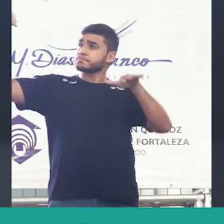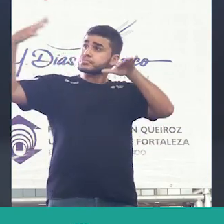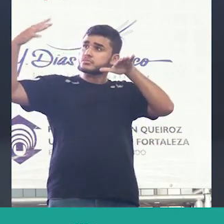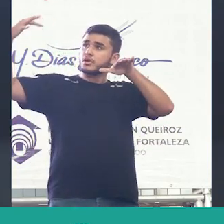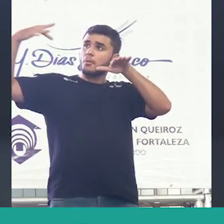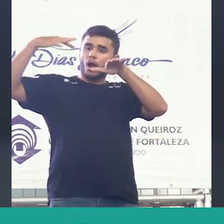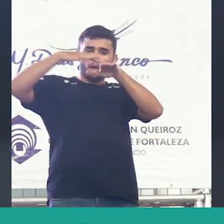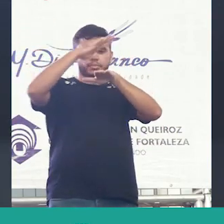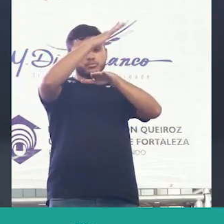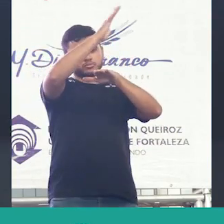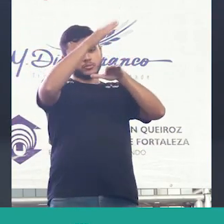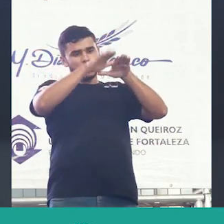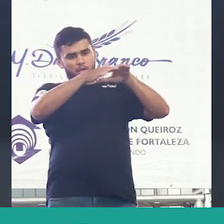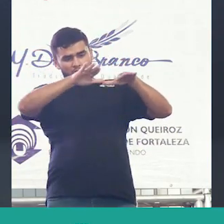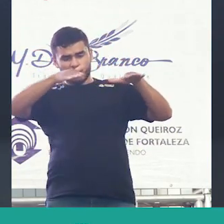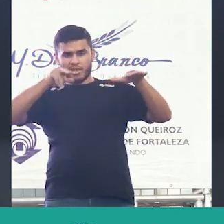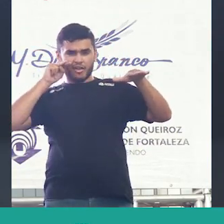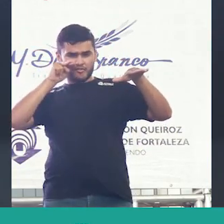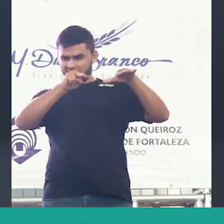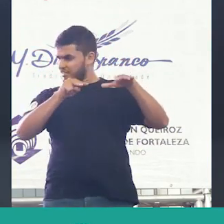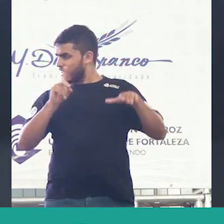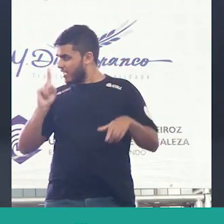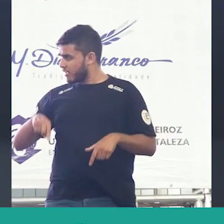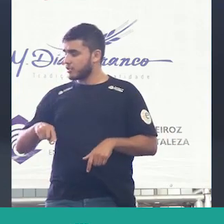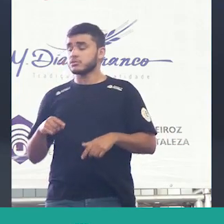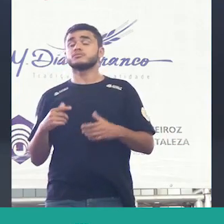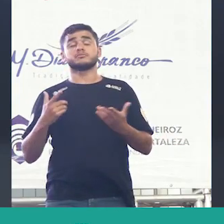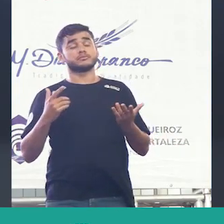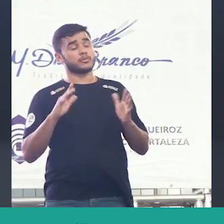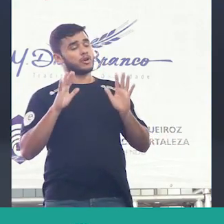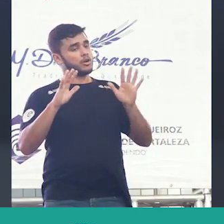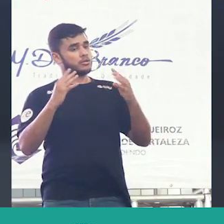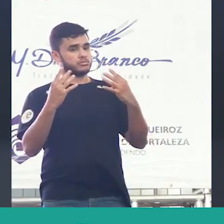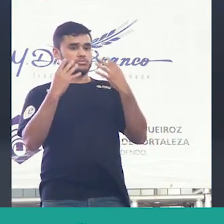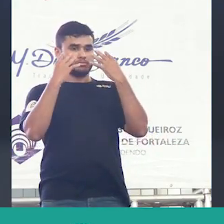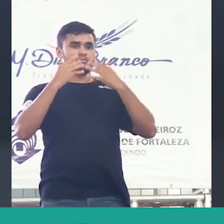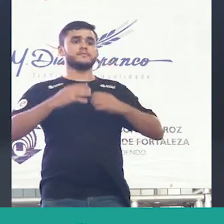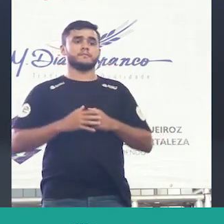entendendo. Não estou entendendo. Presta atenção. Presta atenção.